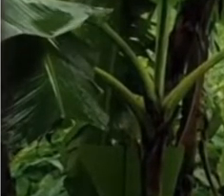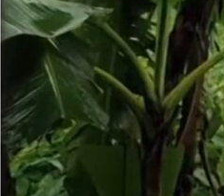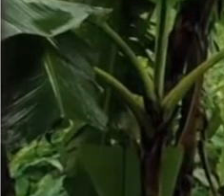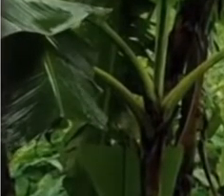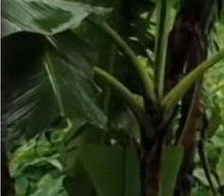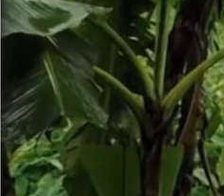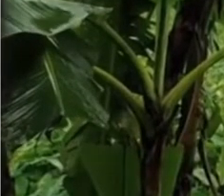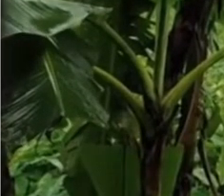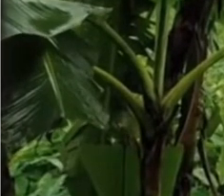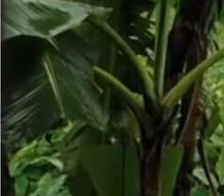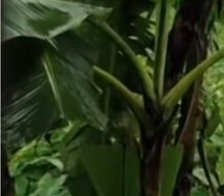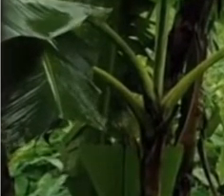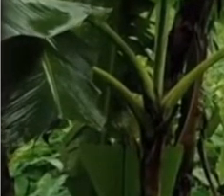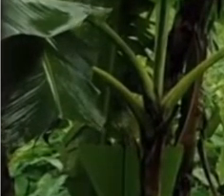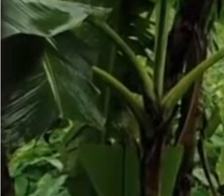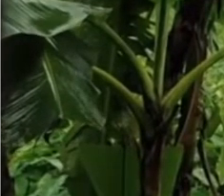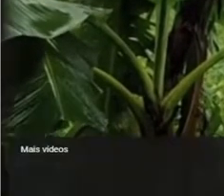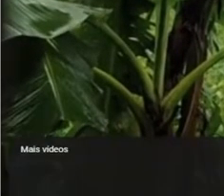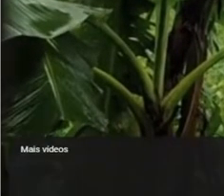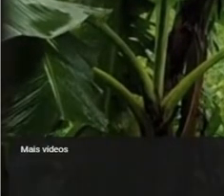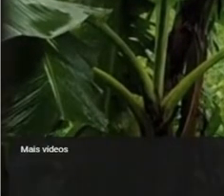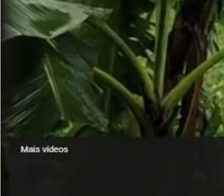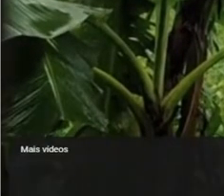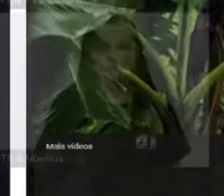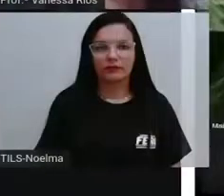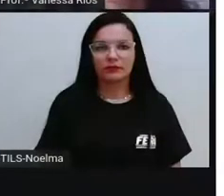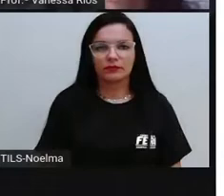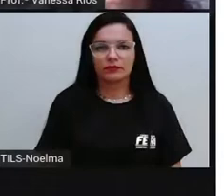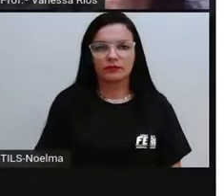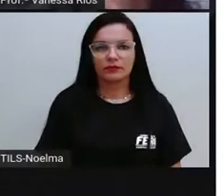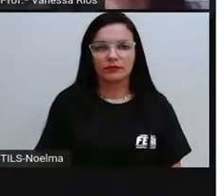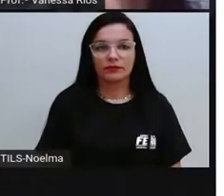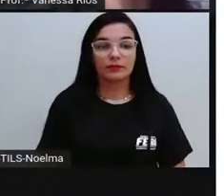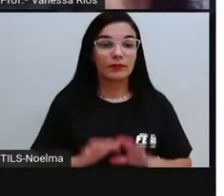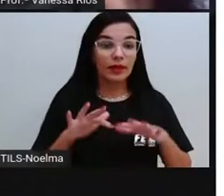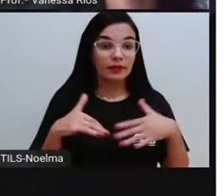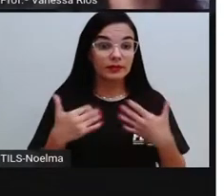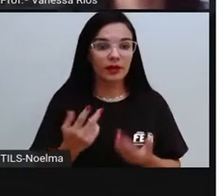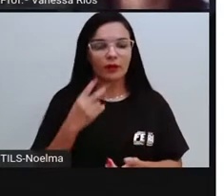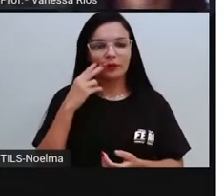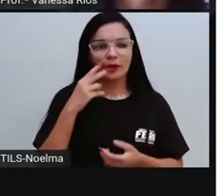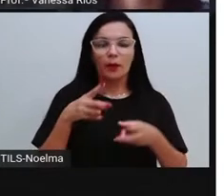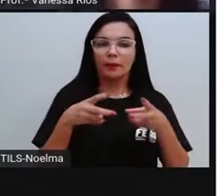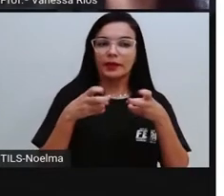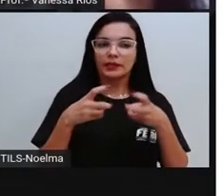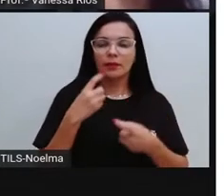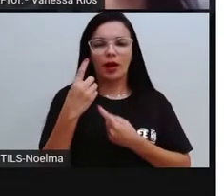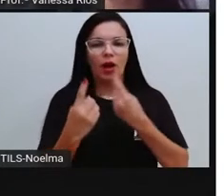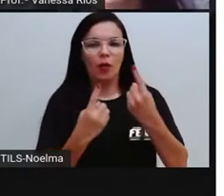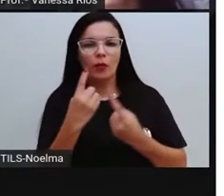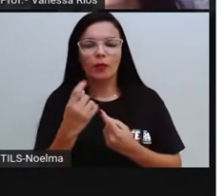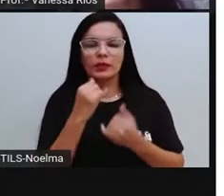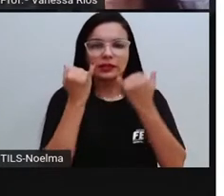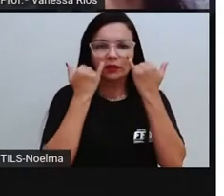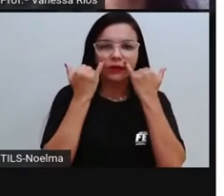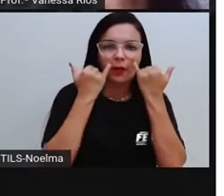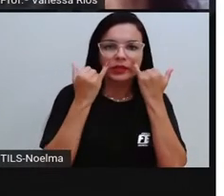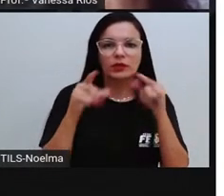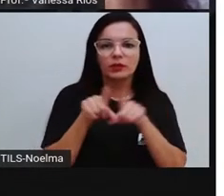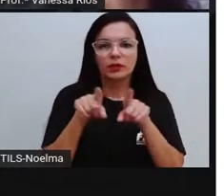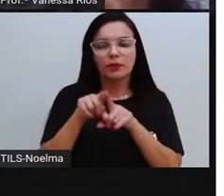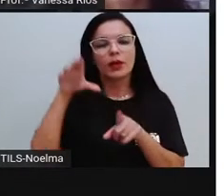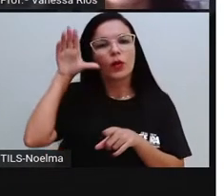populares brasileiras que homenageiam a ave. Pronto, a gente percebe aí algumas informações, curiosidades, né,